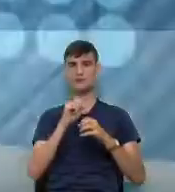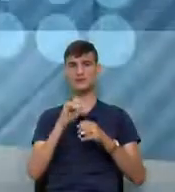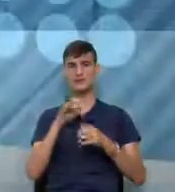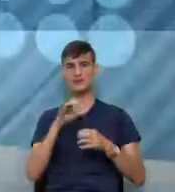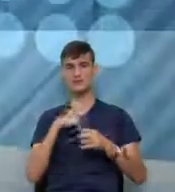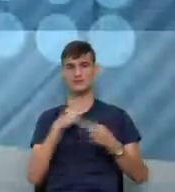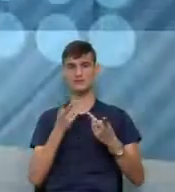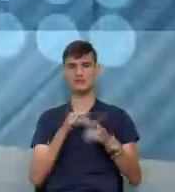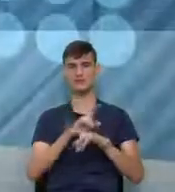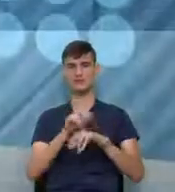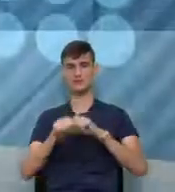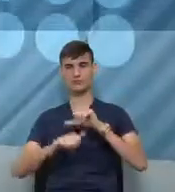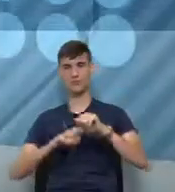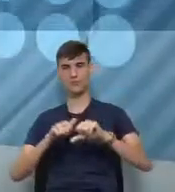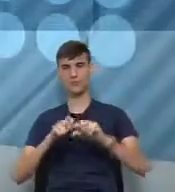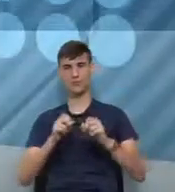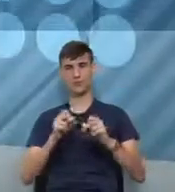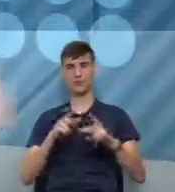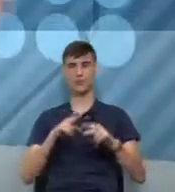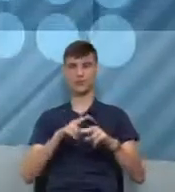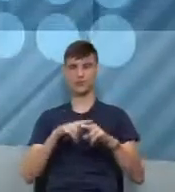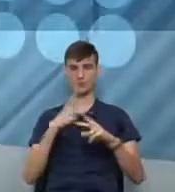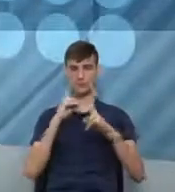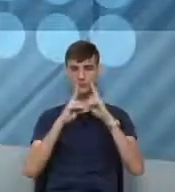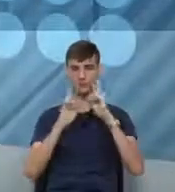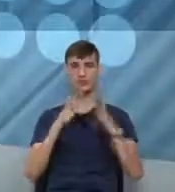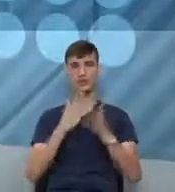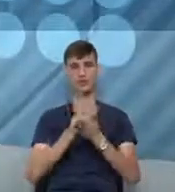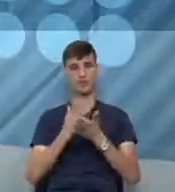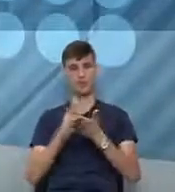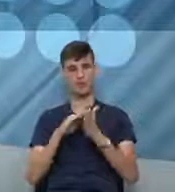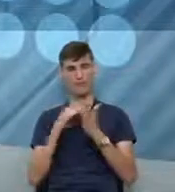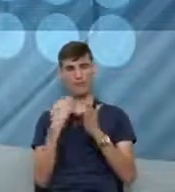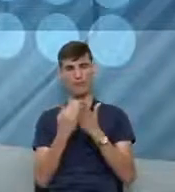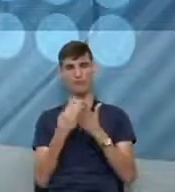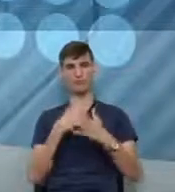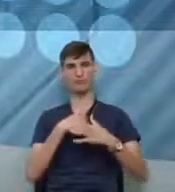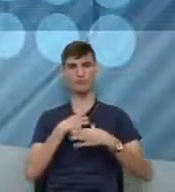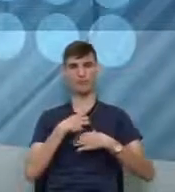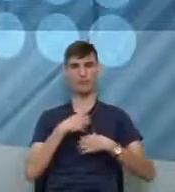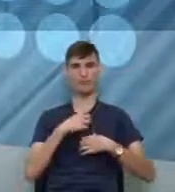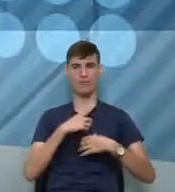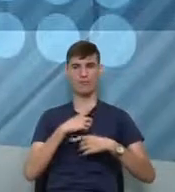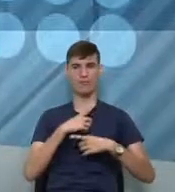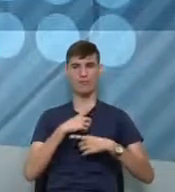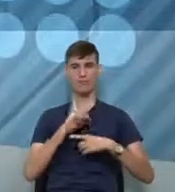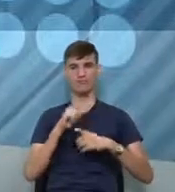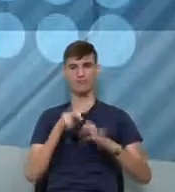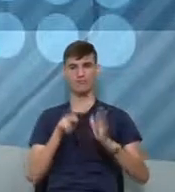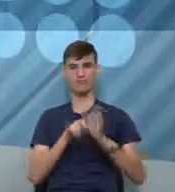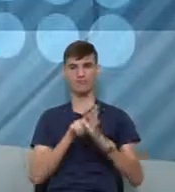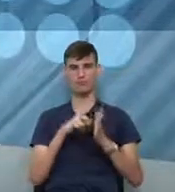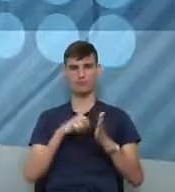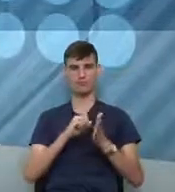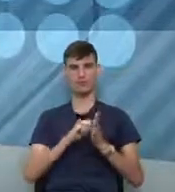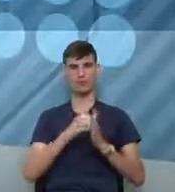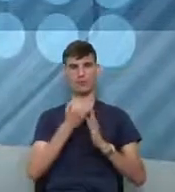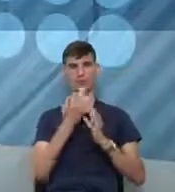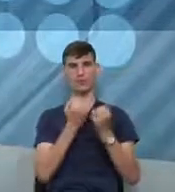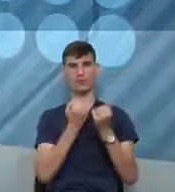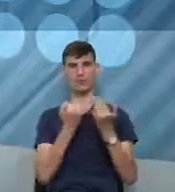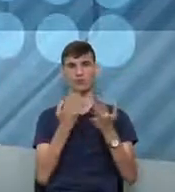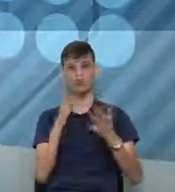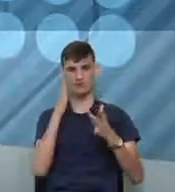séries alternadas, tá? Então, a gente veio trabalhando aí toda a parte, né, da série de potência, a gente entendeu o que